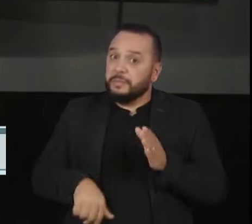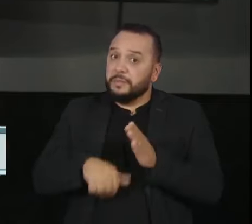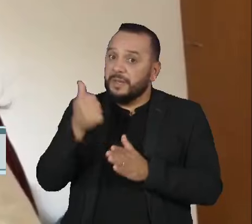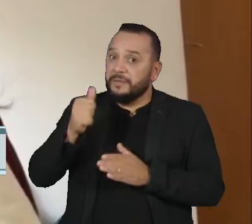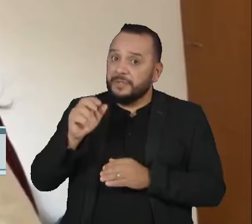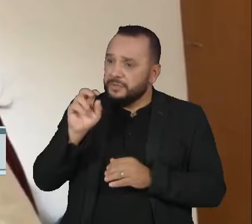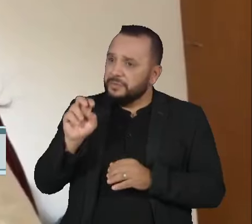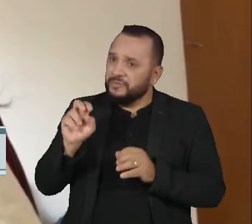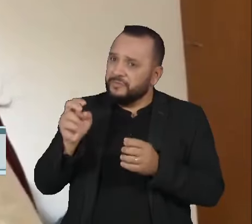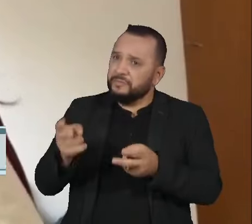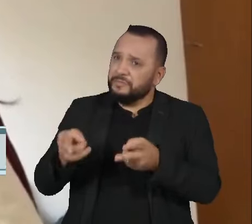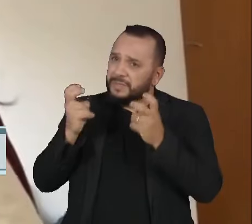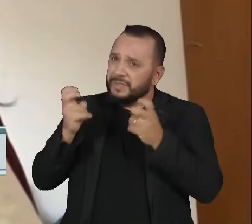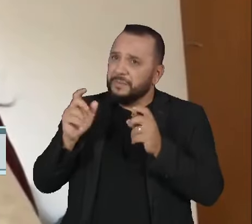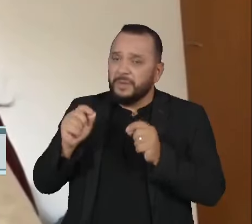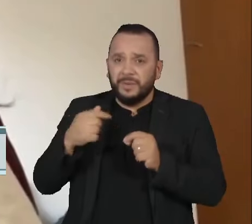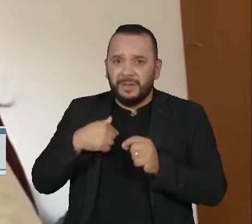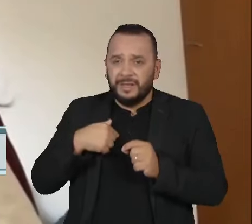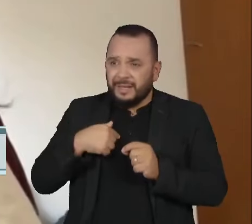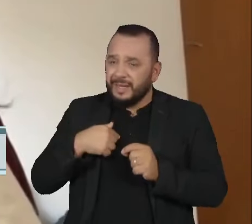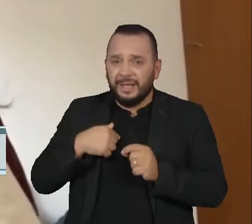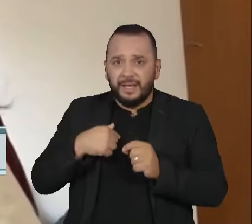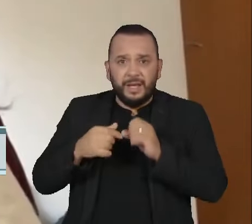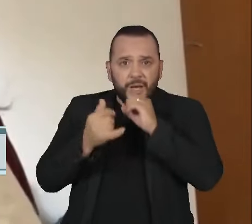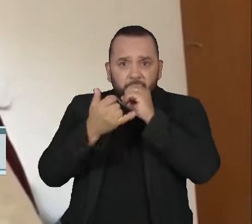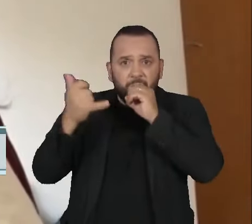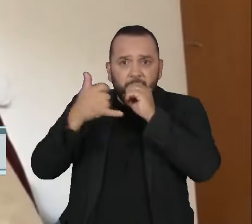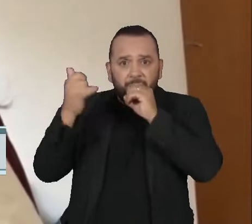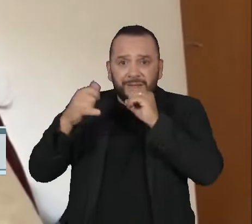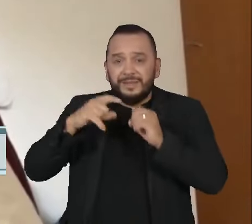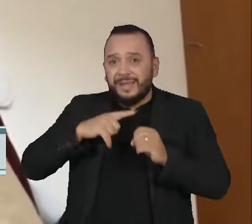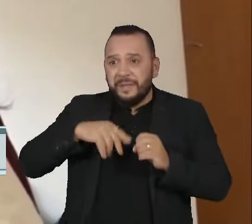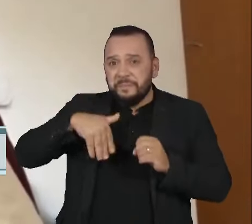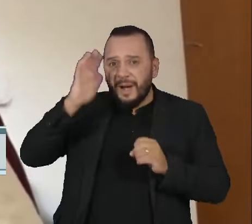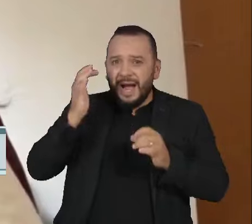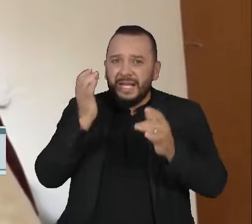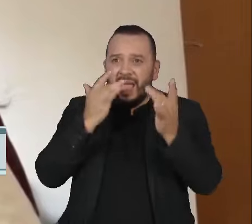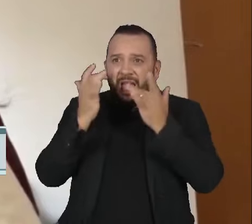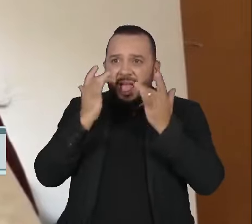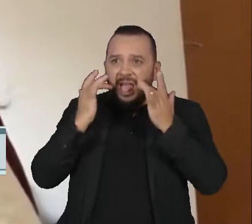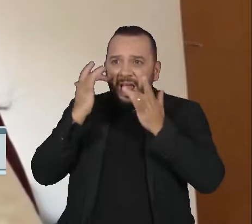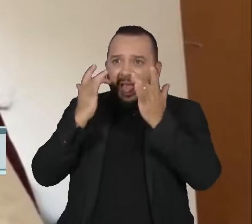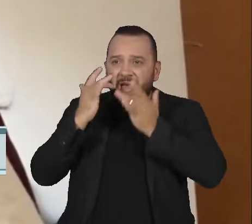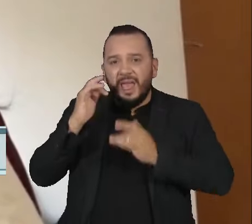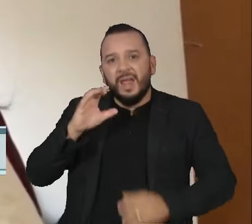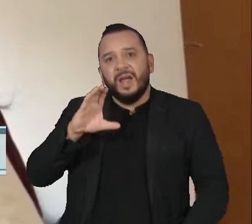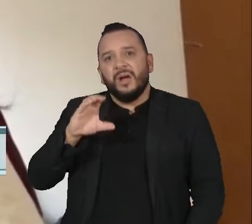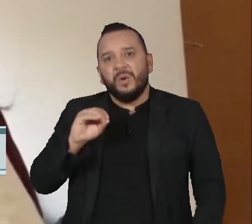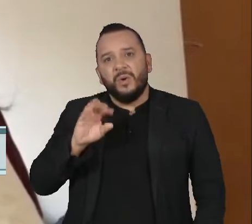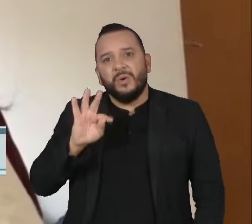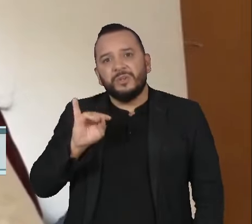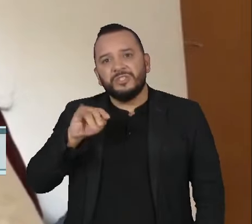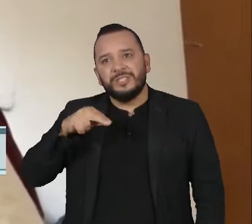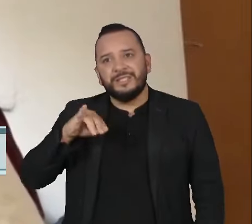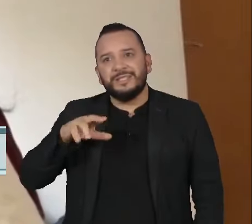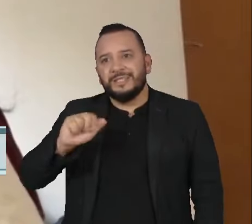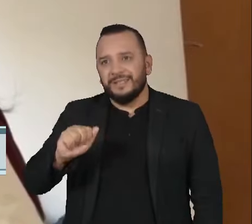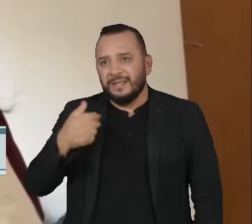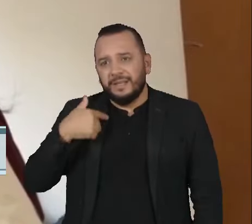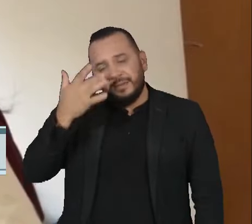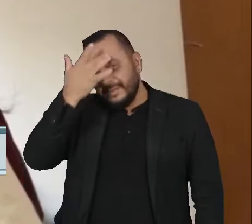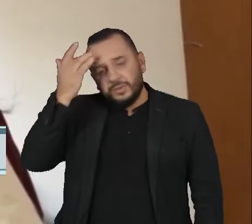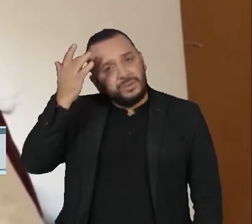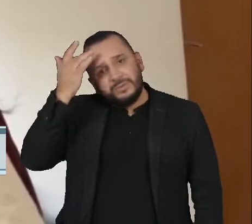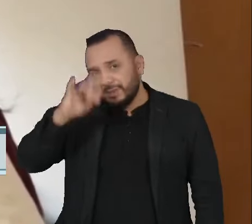né? Com cigarro convencional, a gente vê com cigarro eletrônico. E a maior parte dessas pessoas não tinha nem noção de que estava